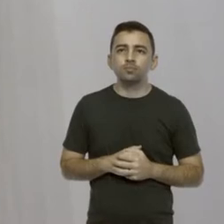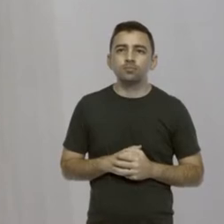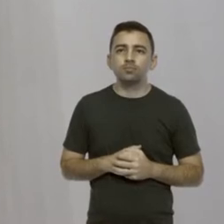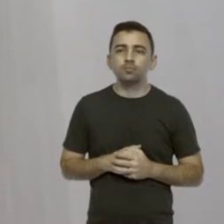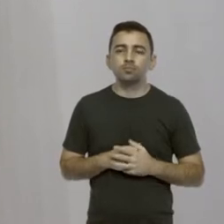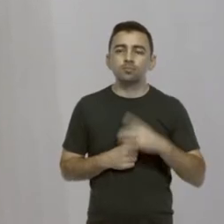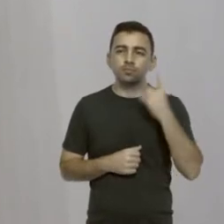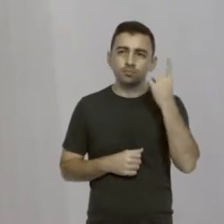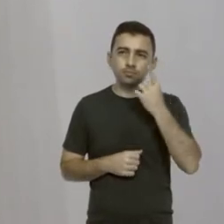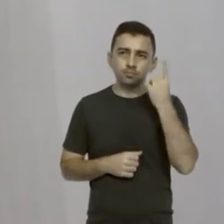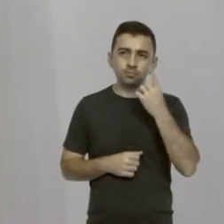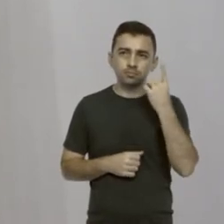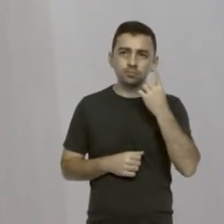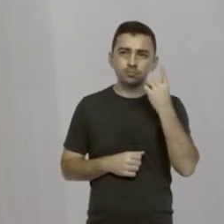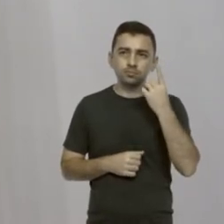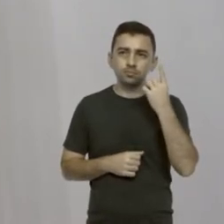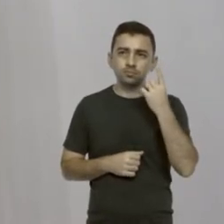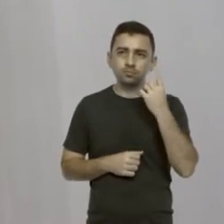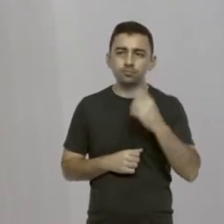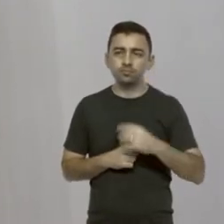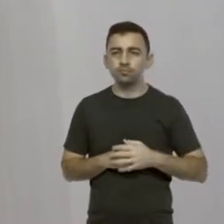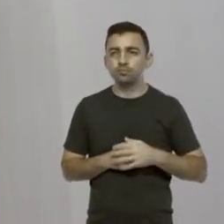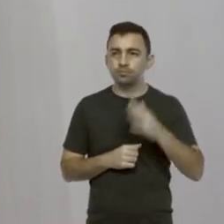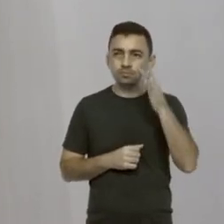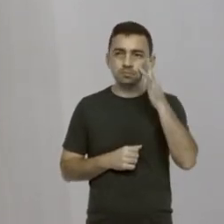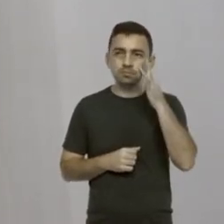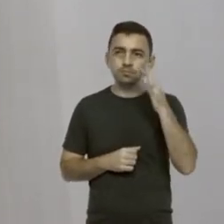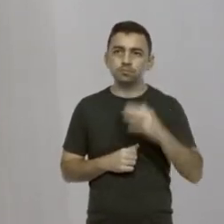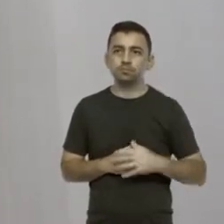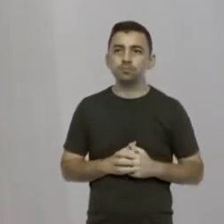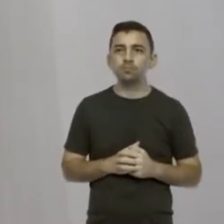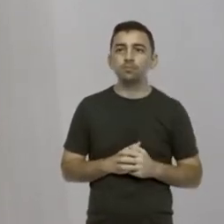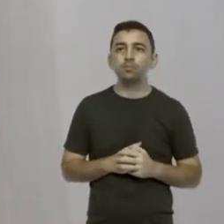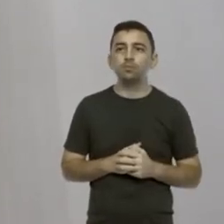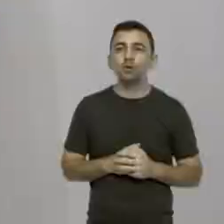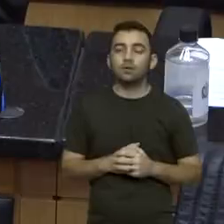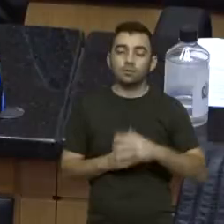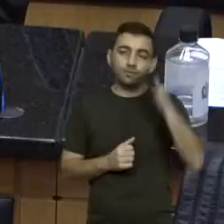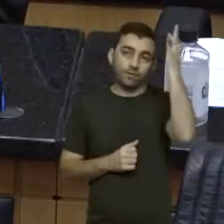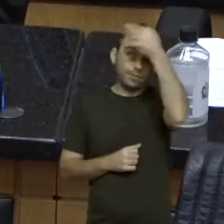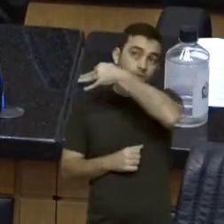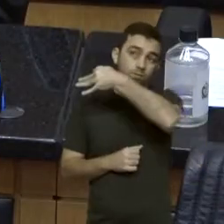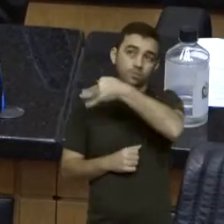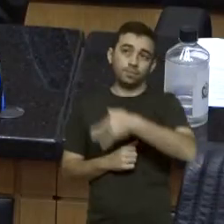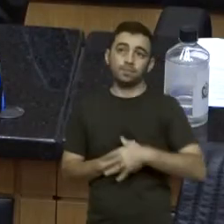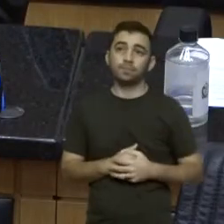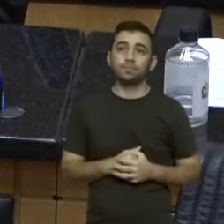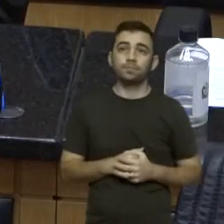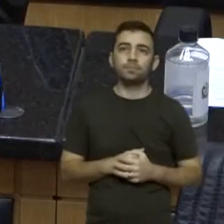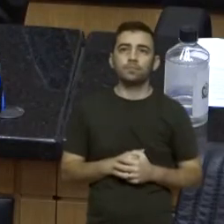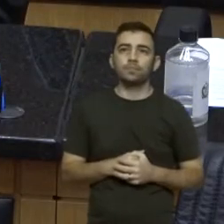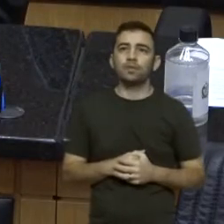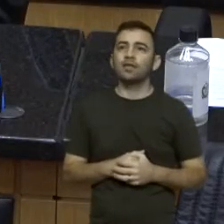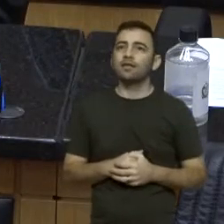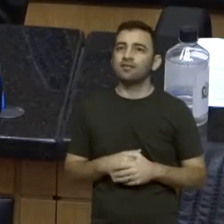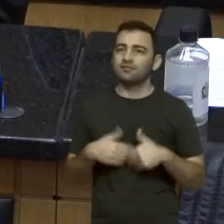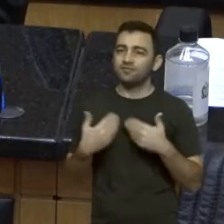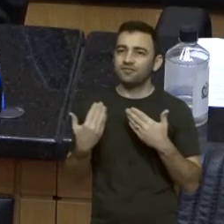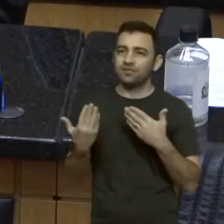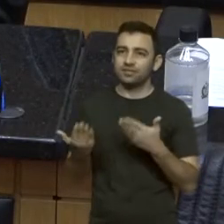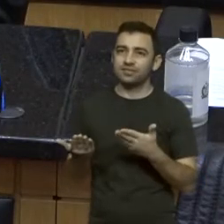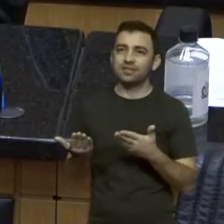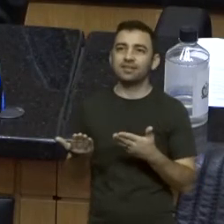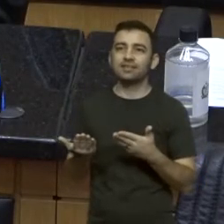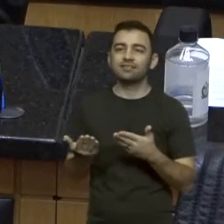deputado Fabiano da Luz. Deputado Osmar Vicentini, seja bem-vindo a esta casa. Obrigado, tenho certeza, deputado, que com o